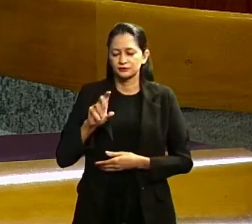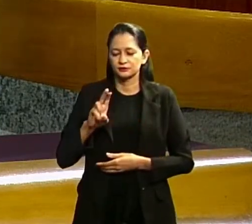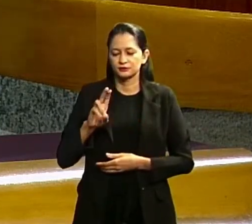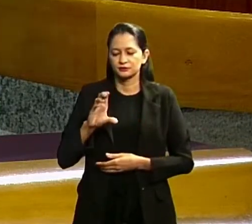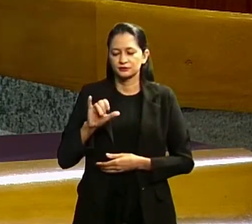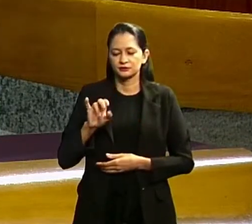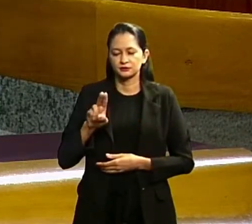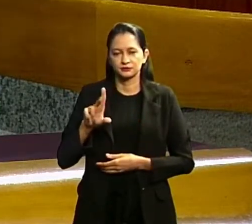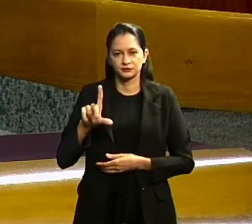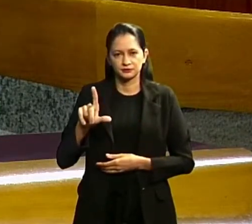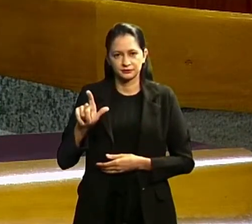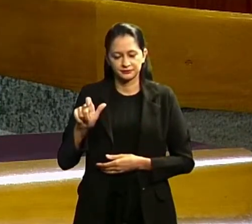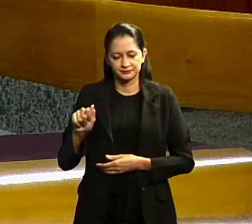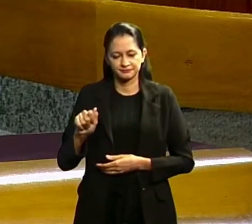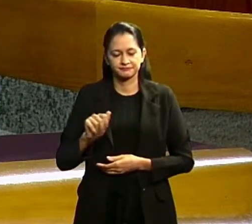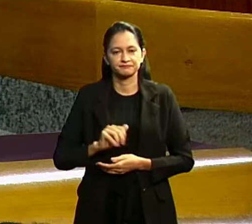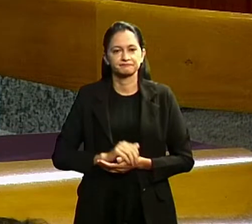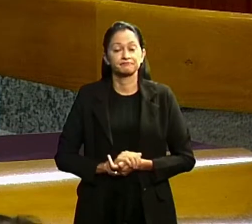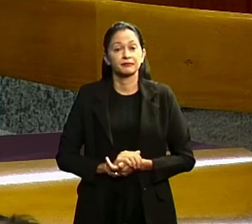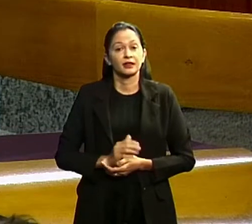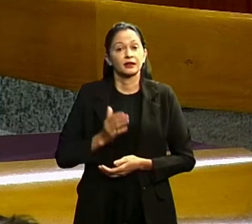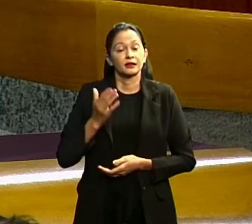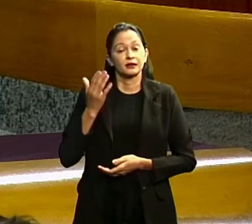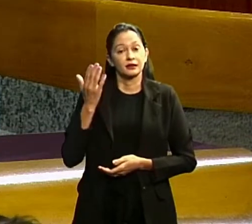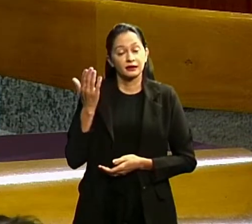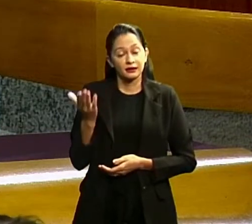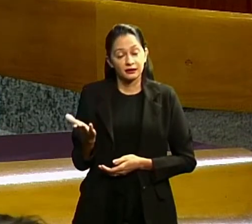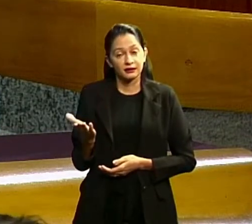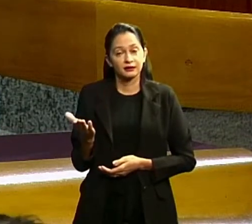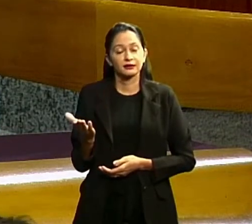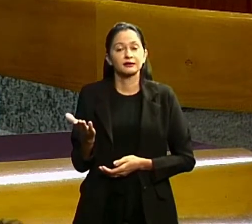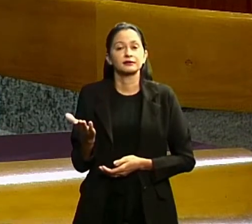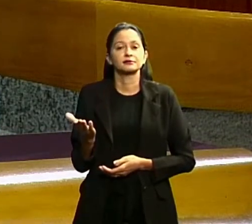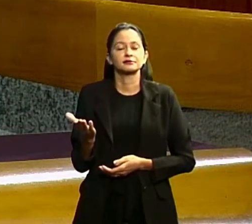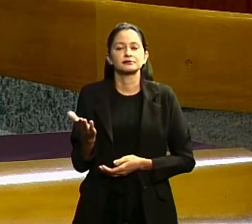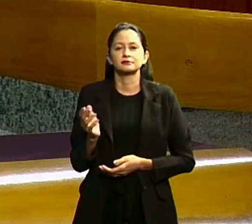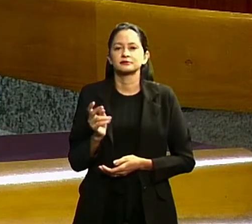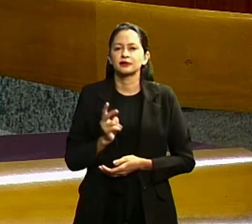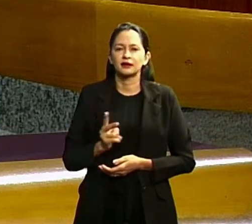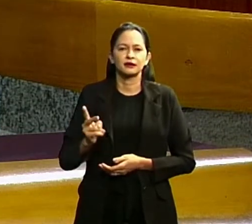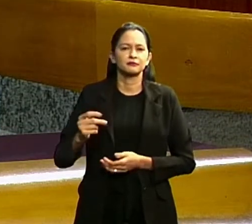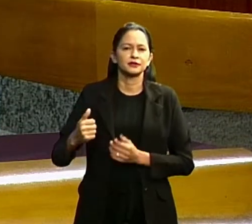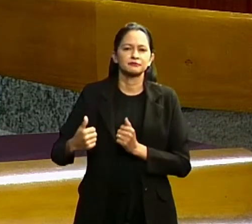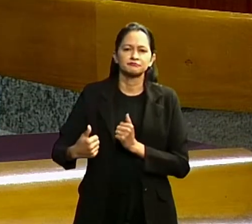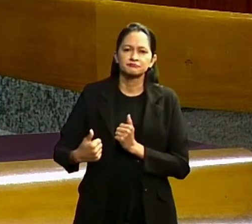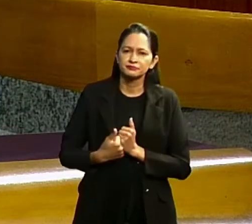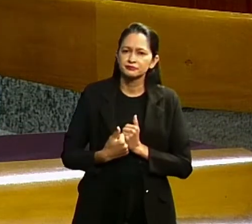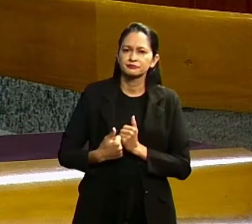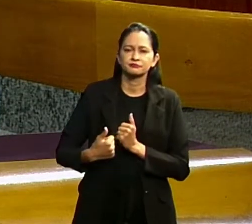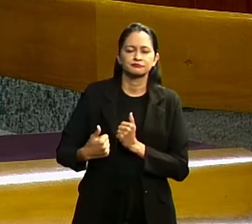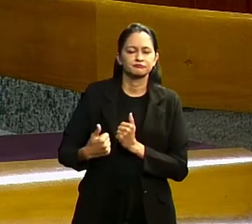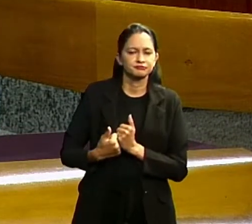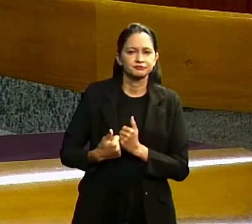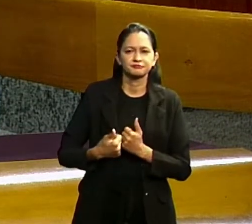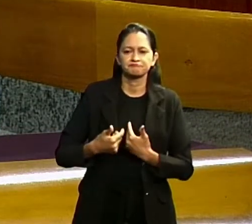Recanto. Lucila, que tanto tem manifestado apoio esses dias, assim também como